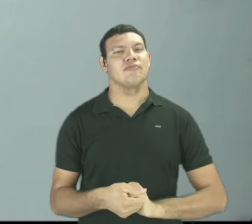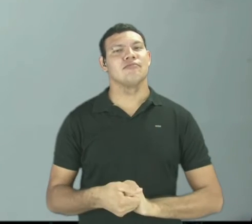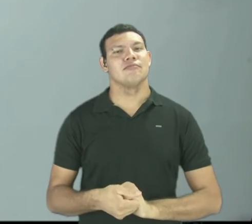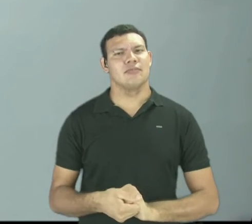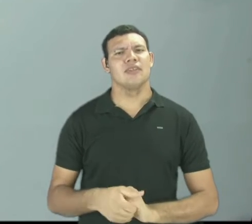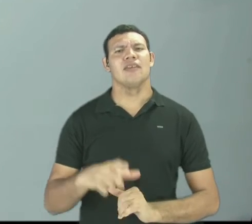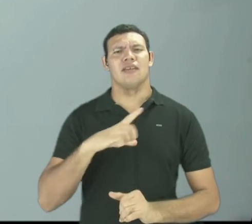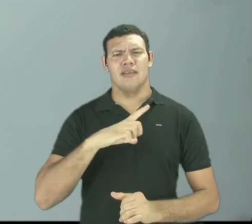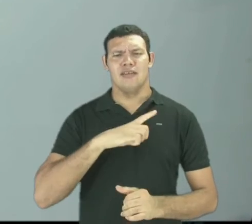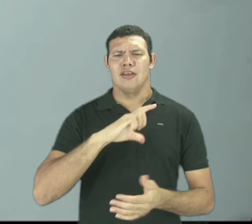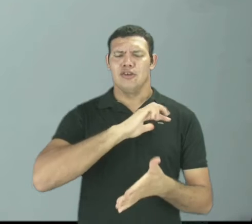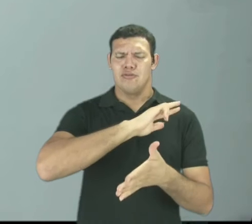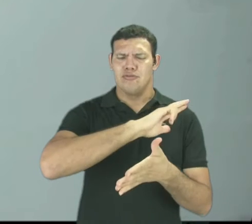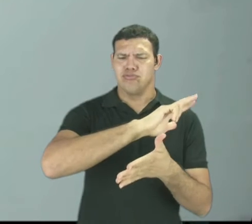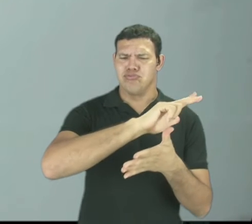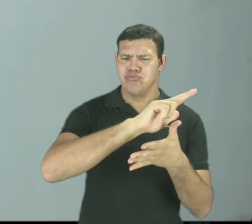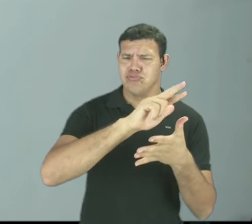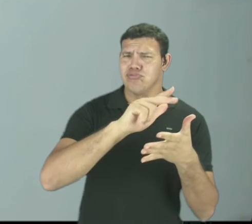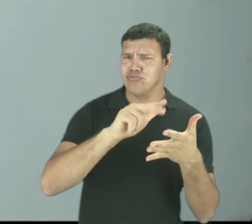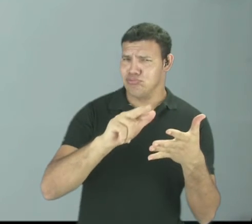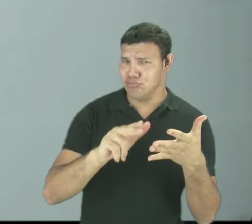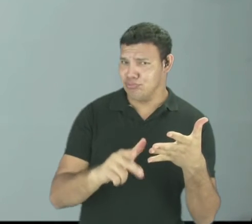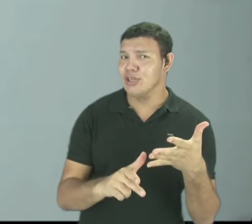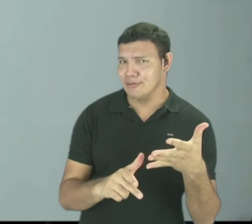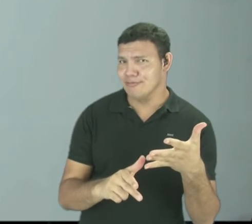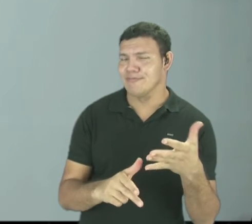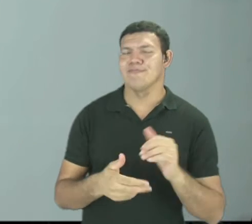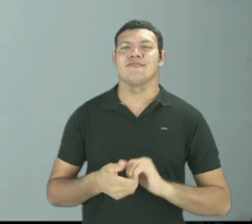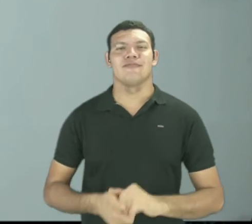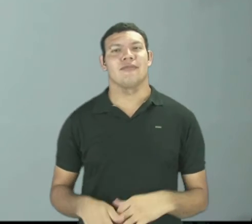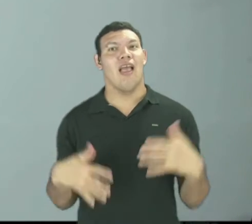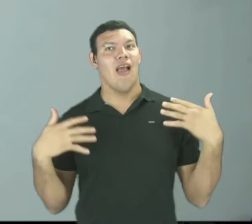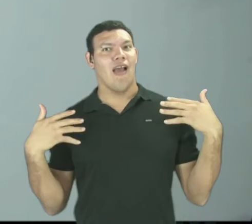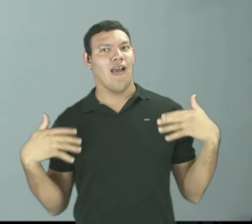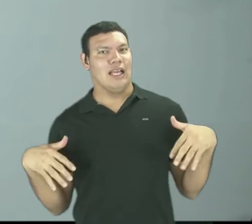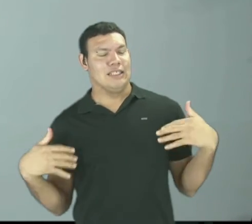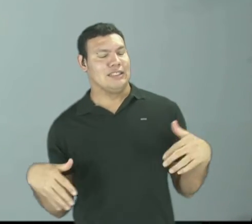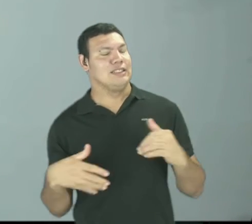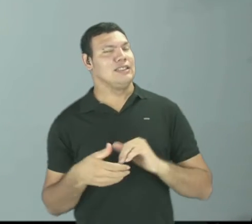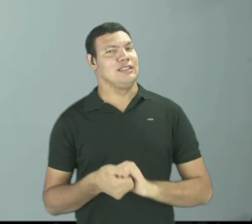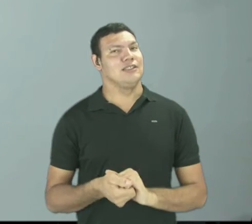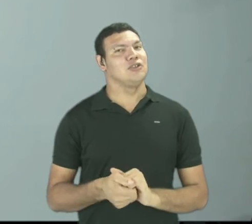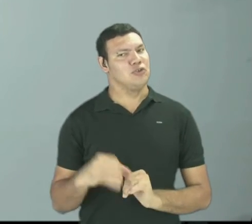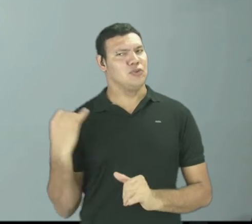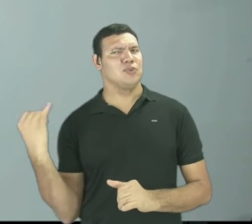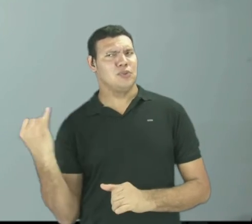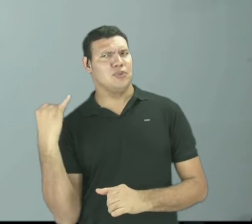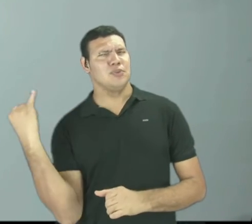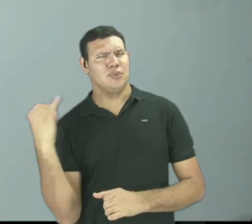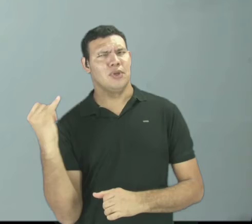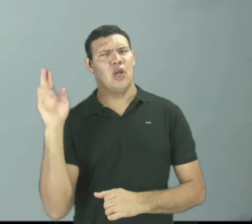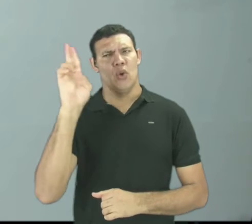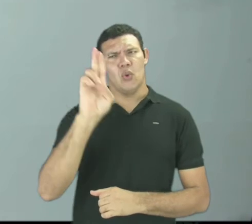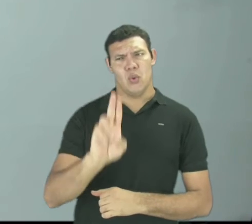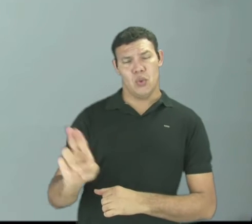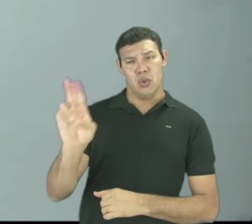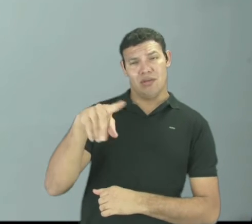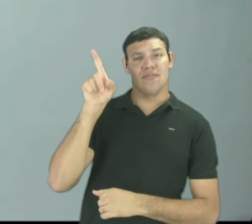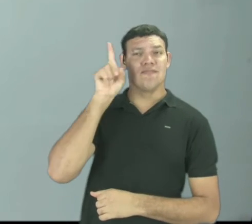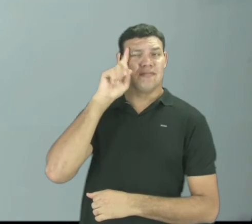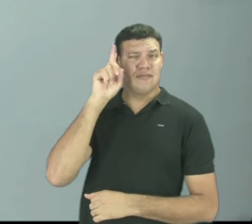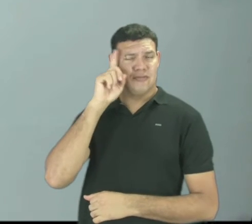existem muitas categorias deles. O importante é que no uso do dia a dia